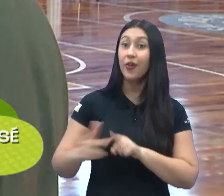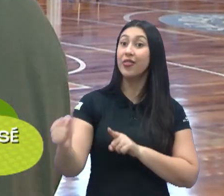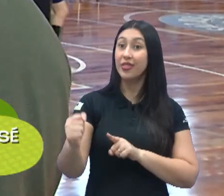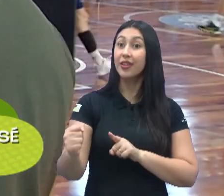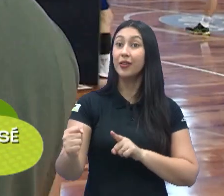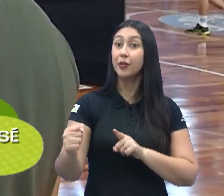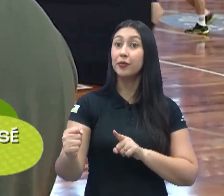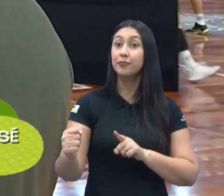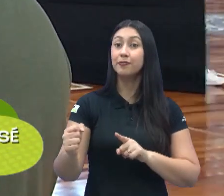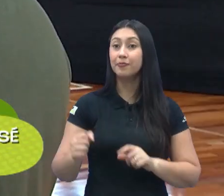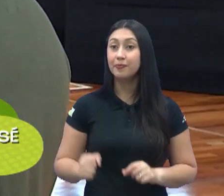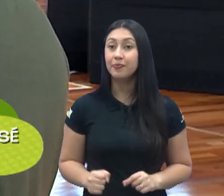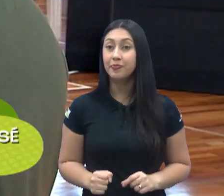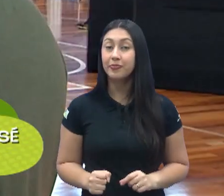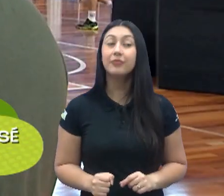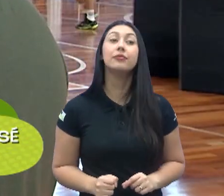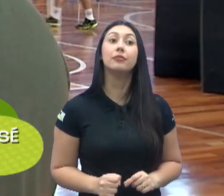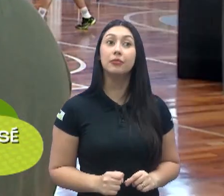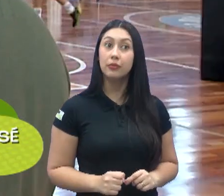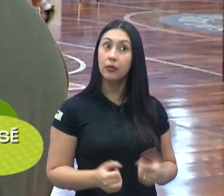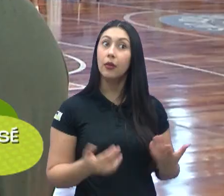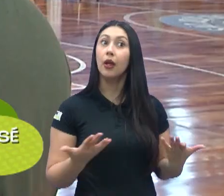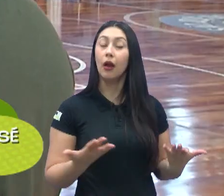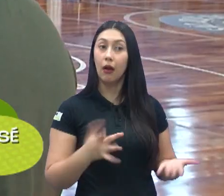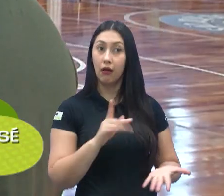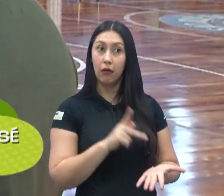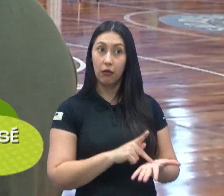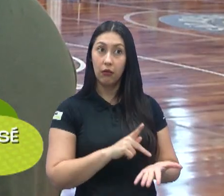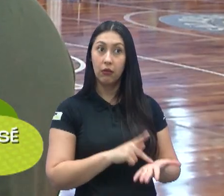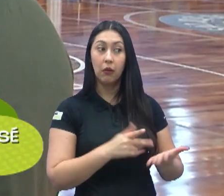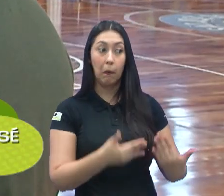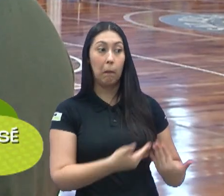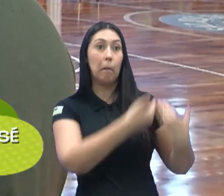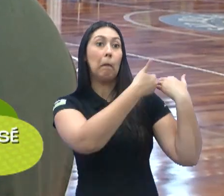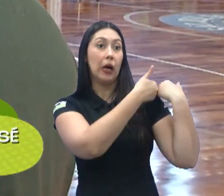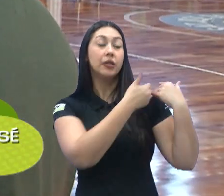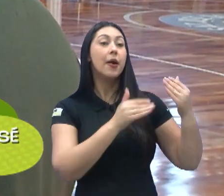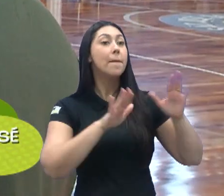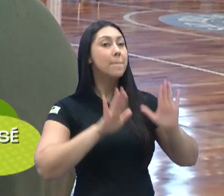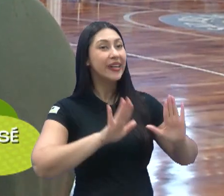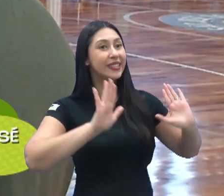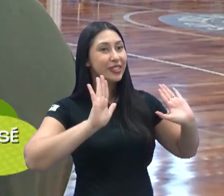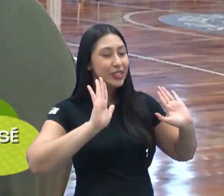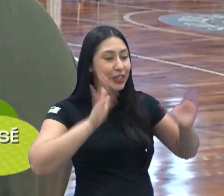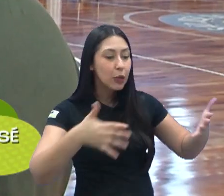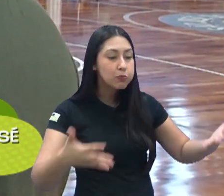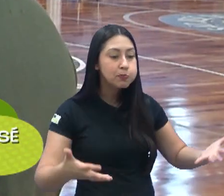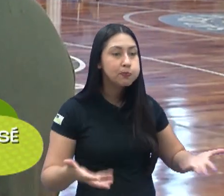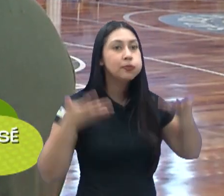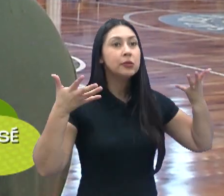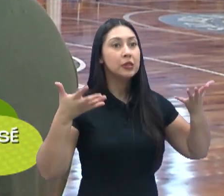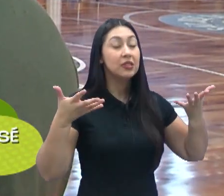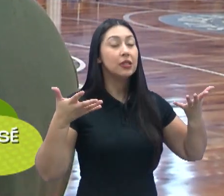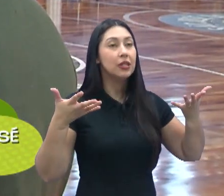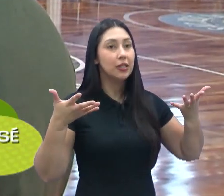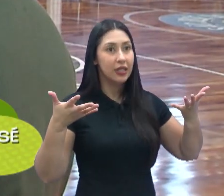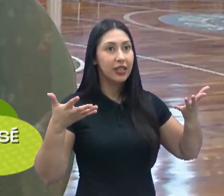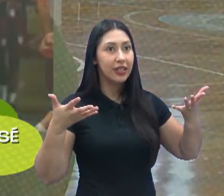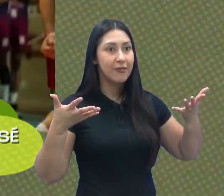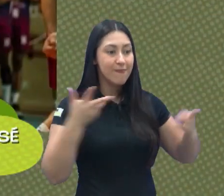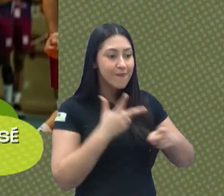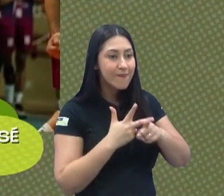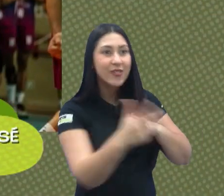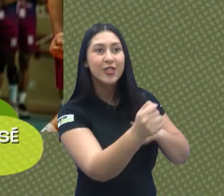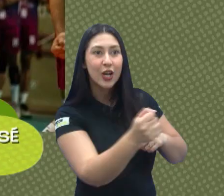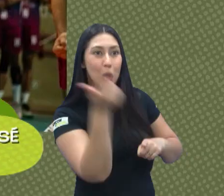já ter saído das costas? Realmente é um grande peso, mas eu acho que a gente já desbloqueou aí essa parte da vitória, né,